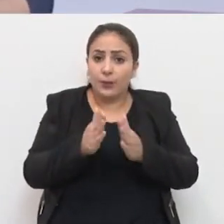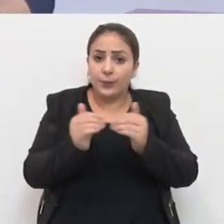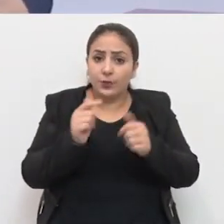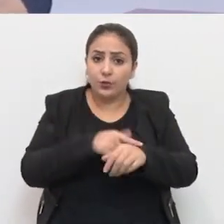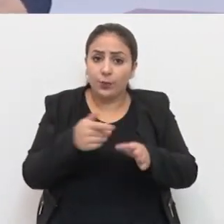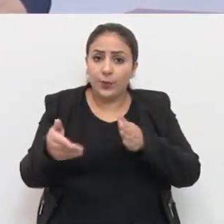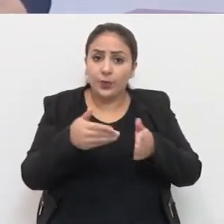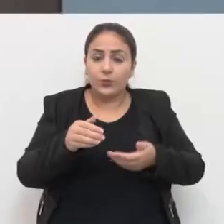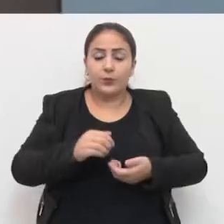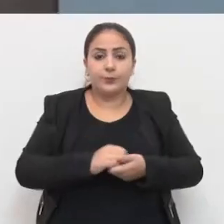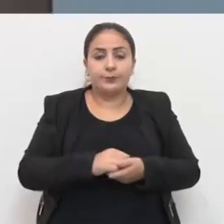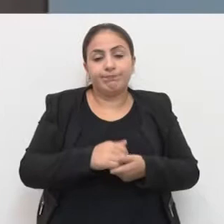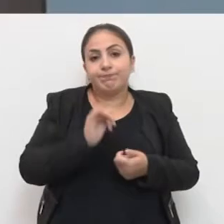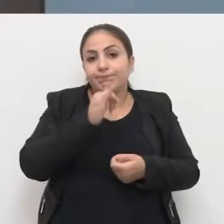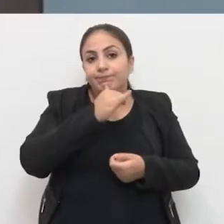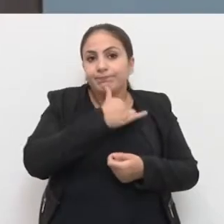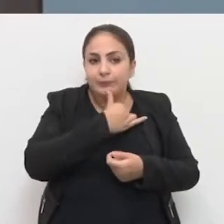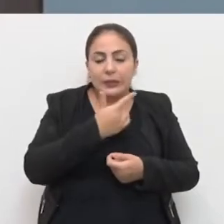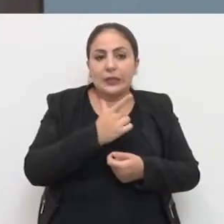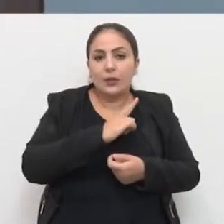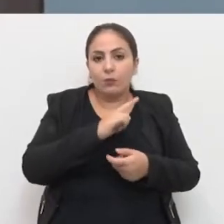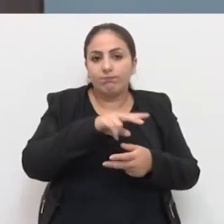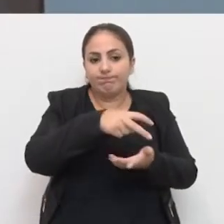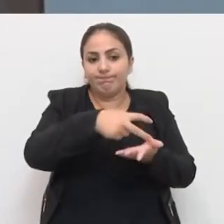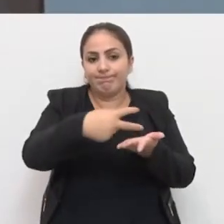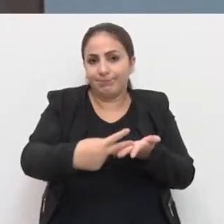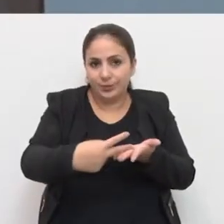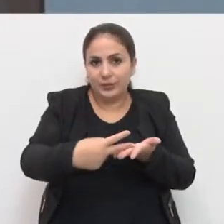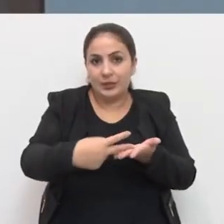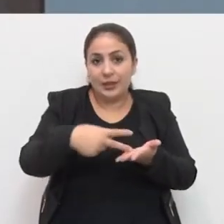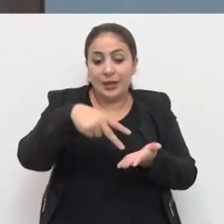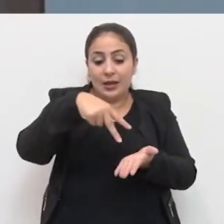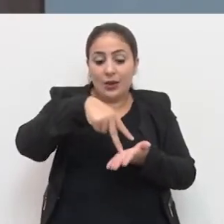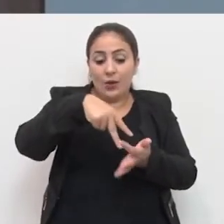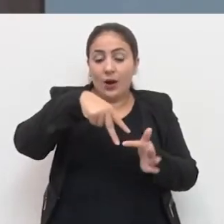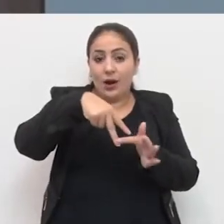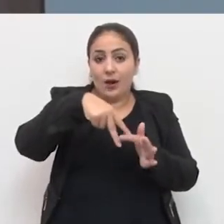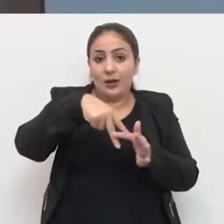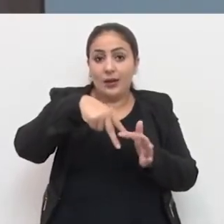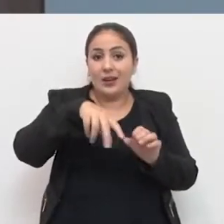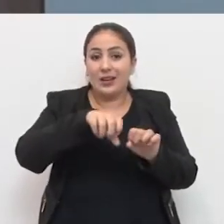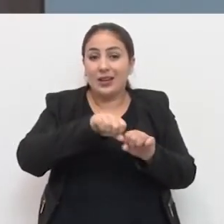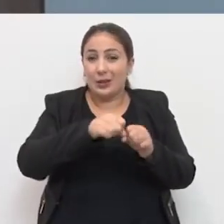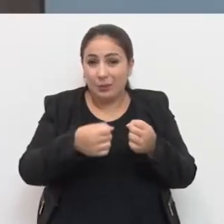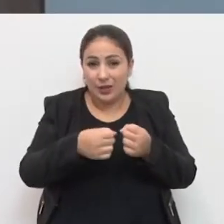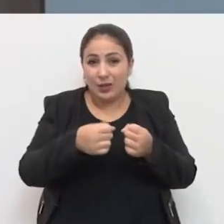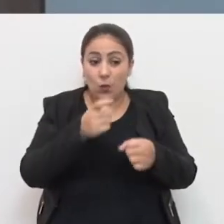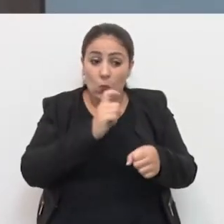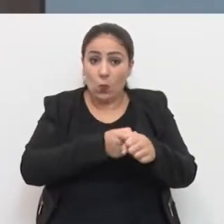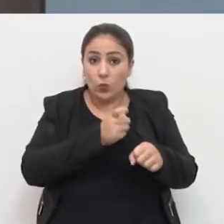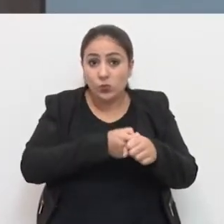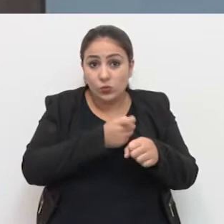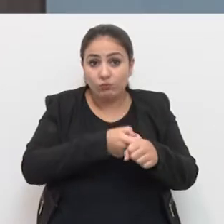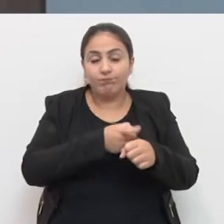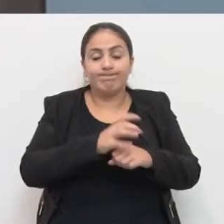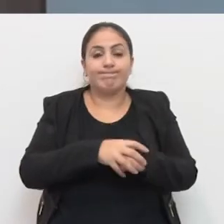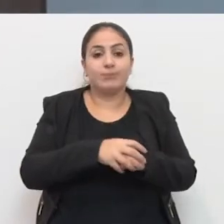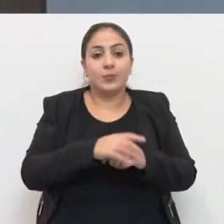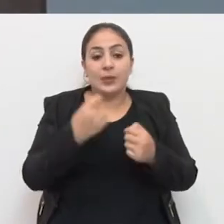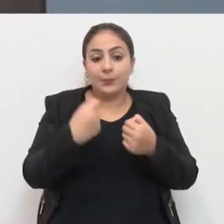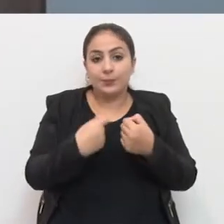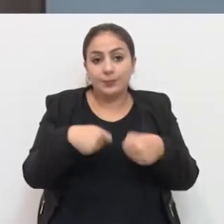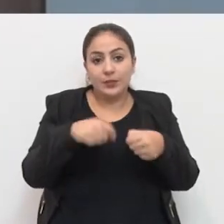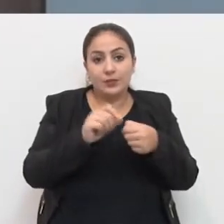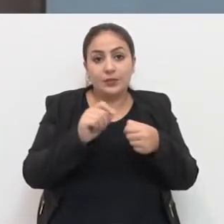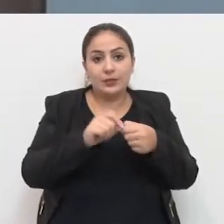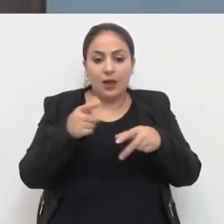neste período. Infelizmente eu tive uma queda, né, e uma fratura de um osso e tive que